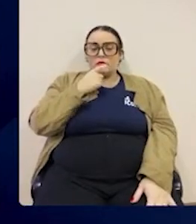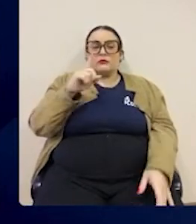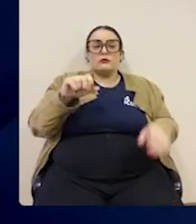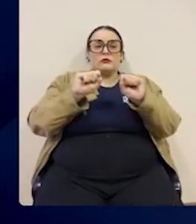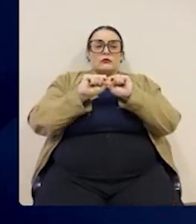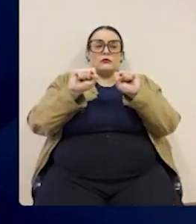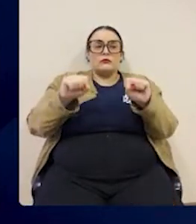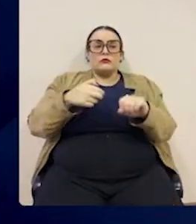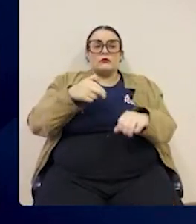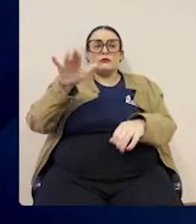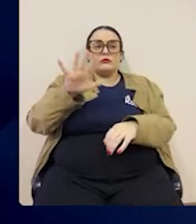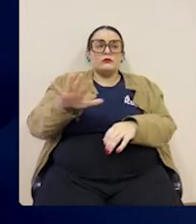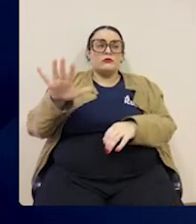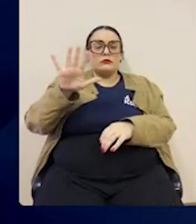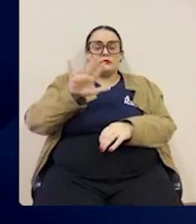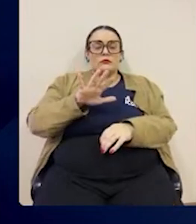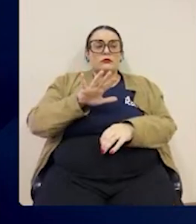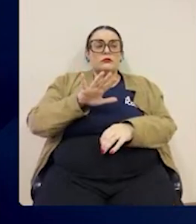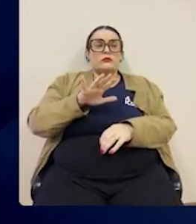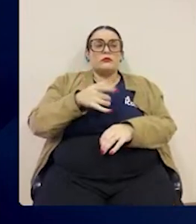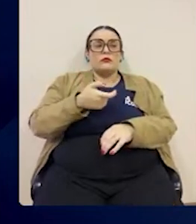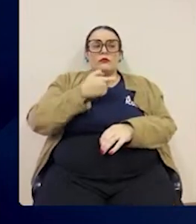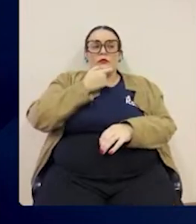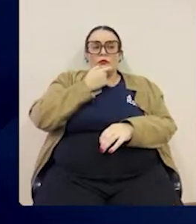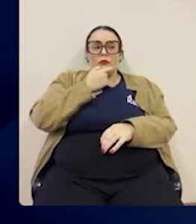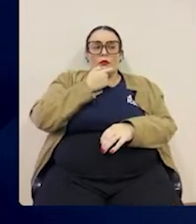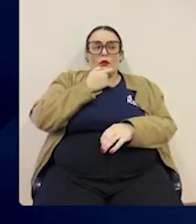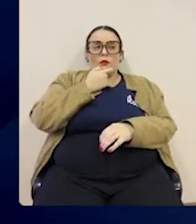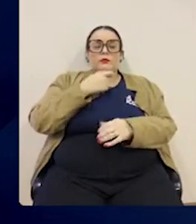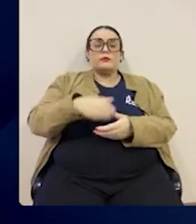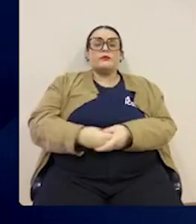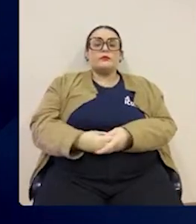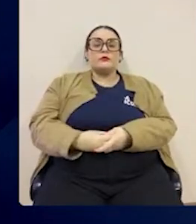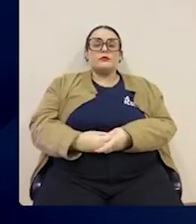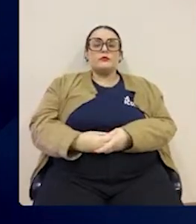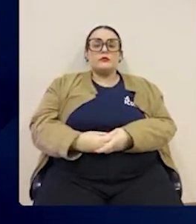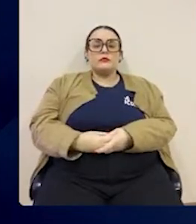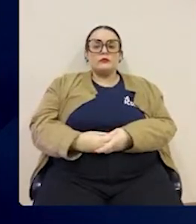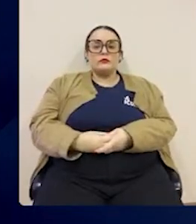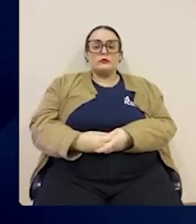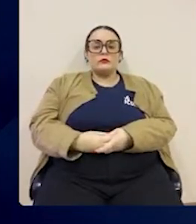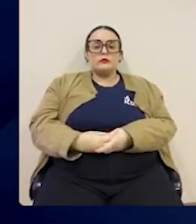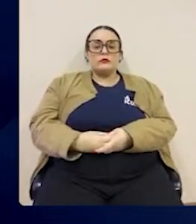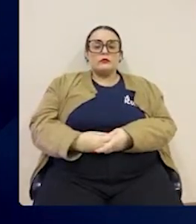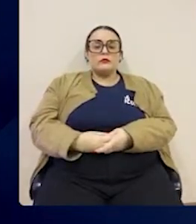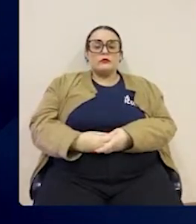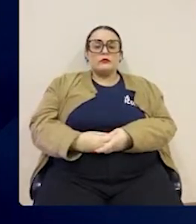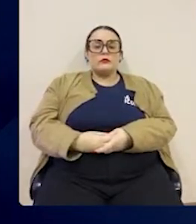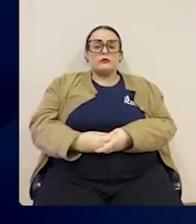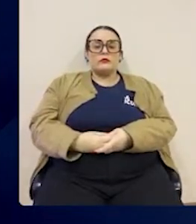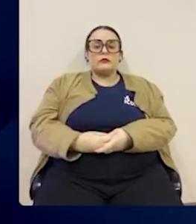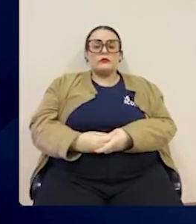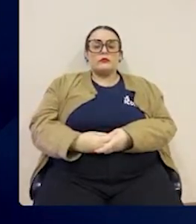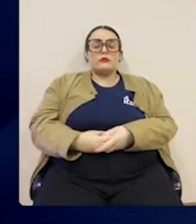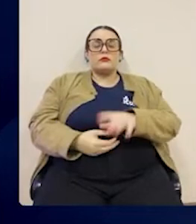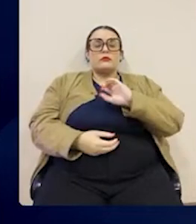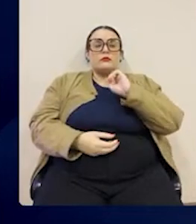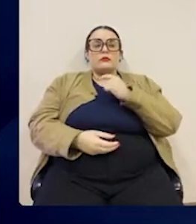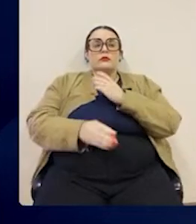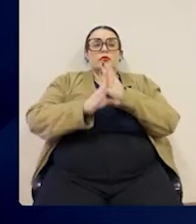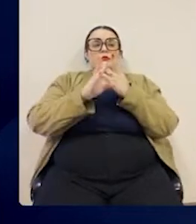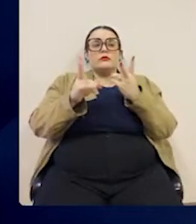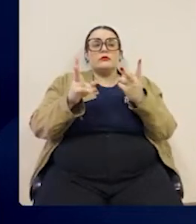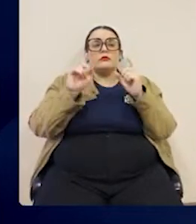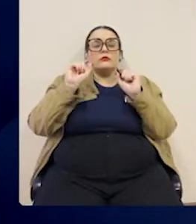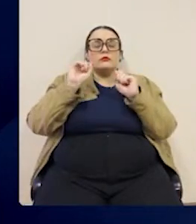Saúde inglês, o NHS. E aí, quando a gente vê quais as intervenções que foram realizadas, as intervenções foram nesses 34